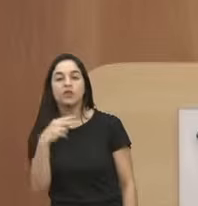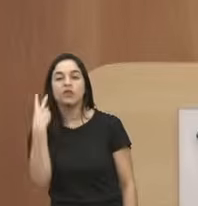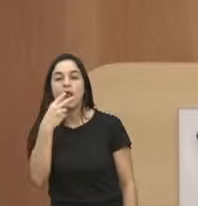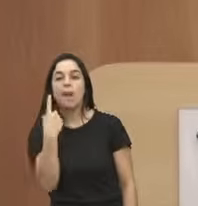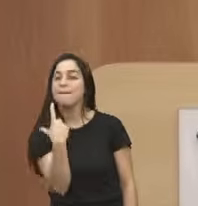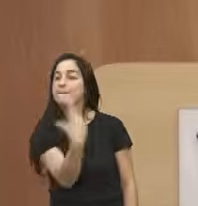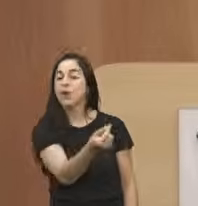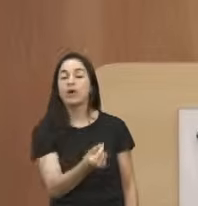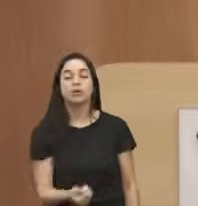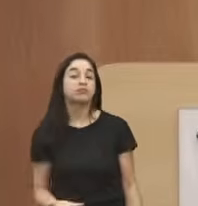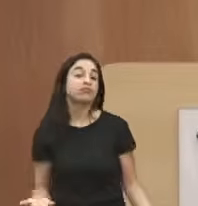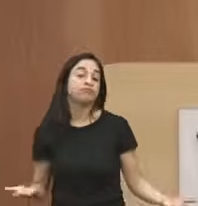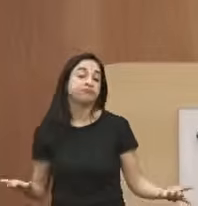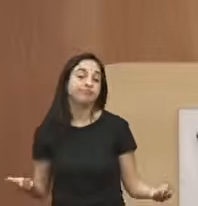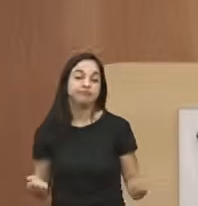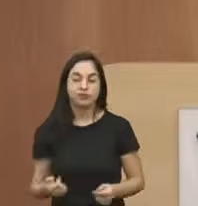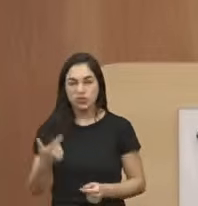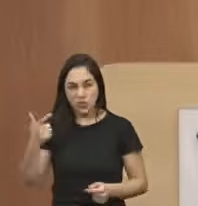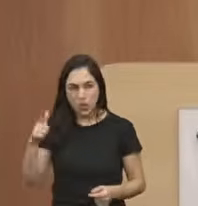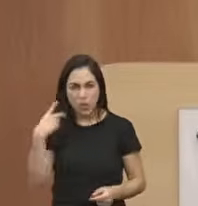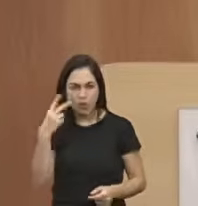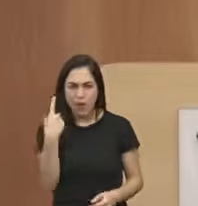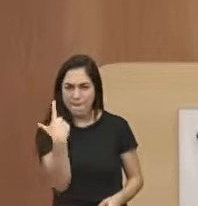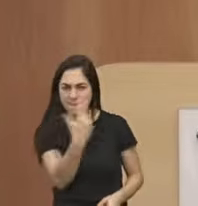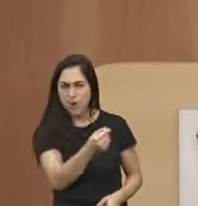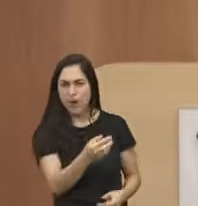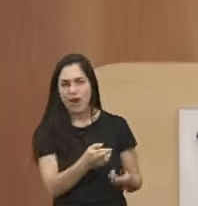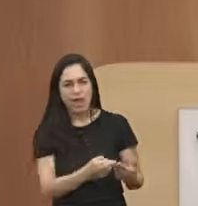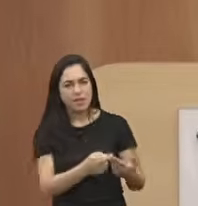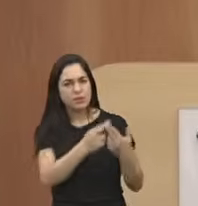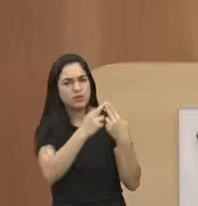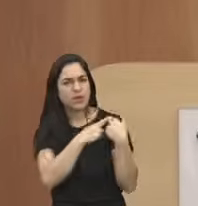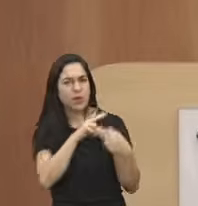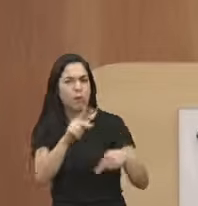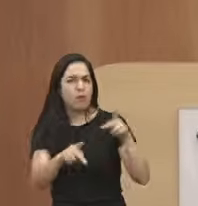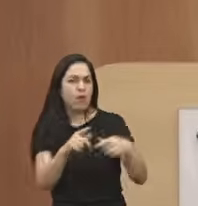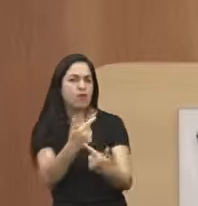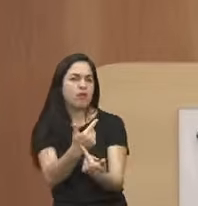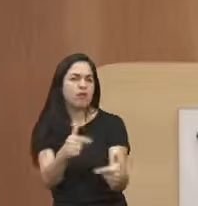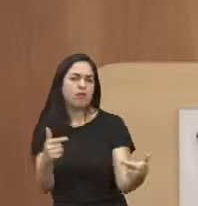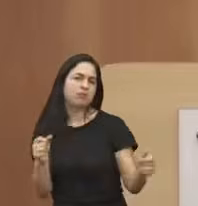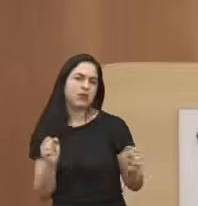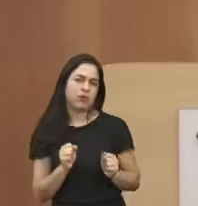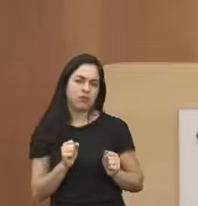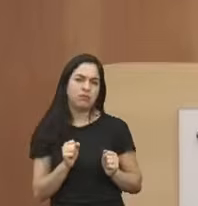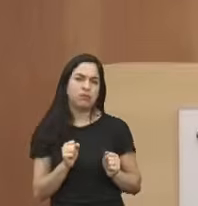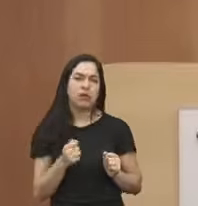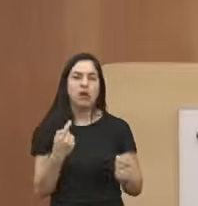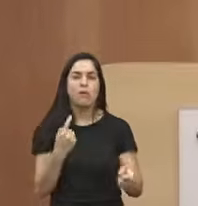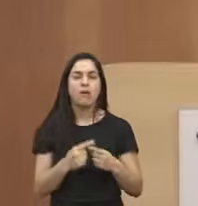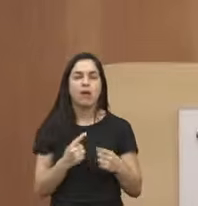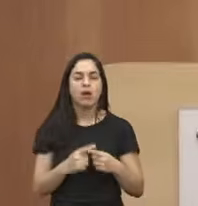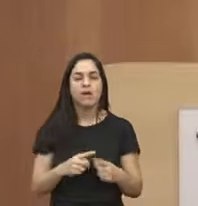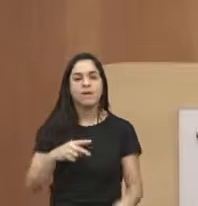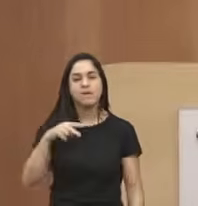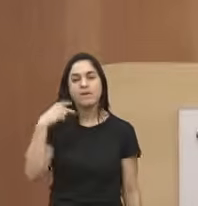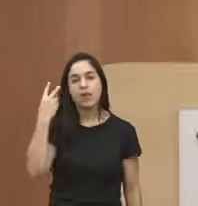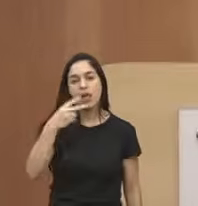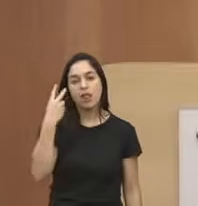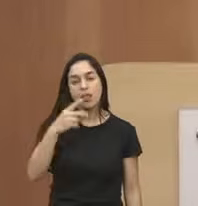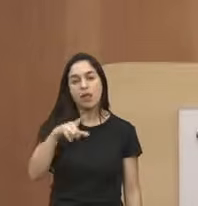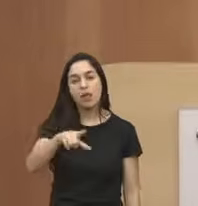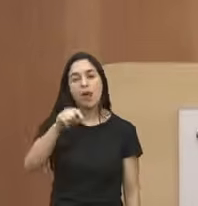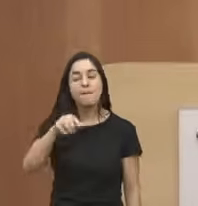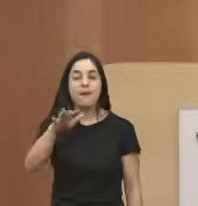embora. Isso é falta de responsabilidade com a população da cidade de Jacareí. Porque vereador foi eleito